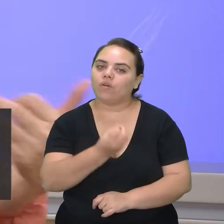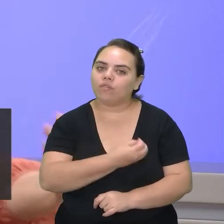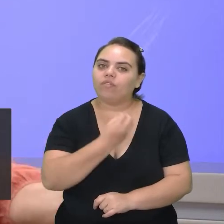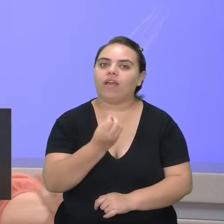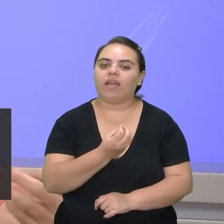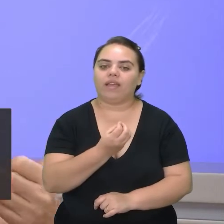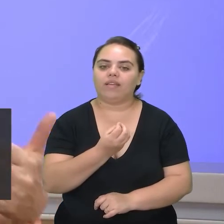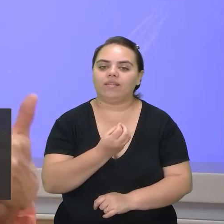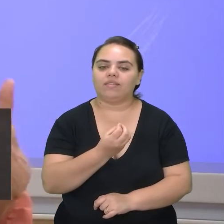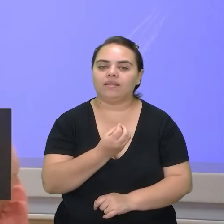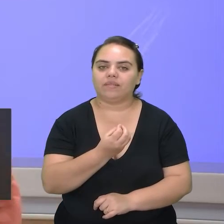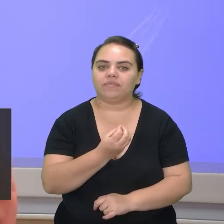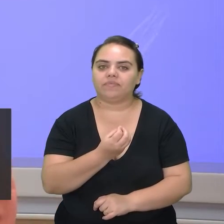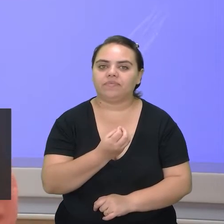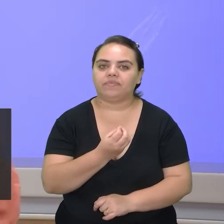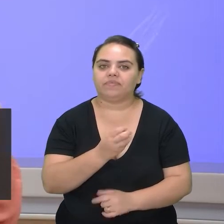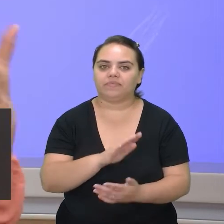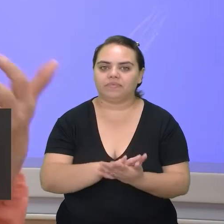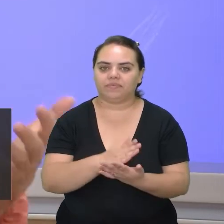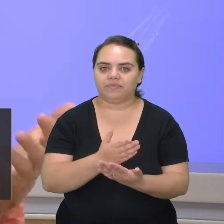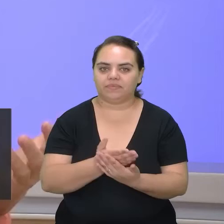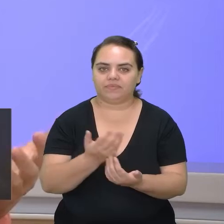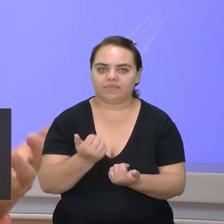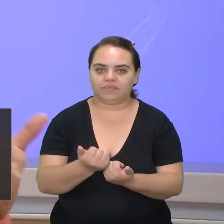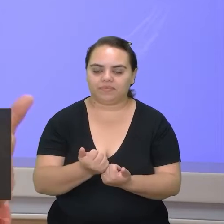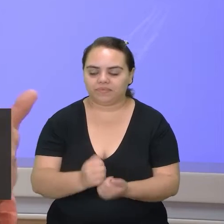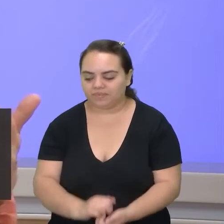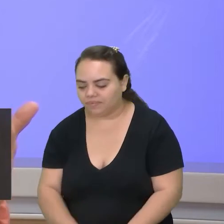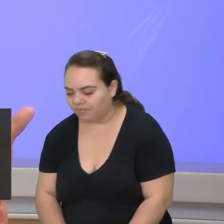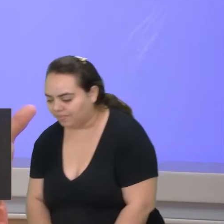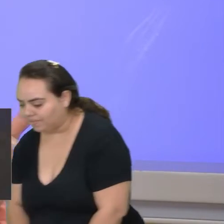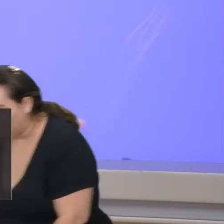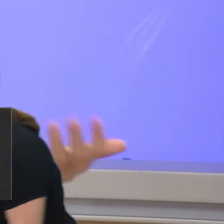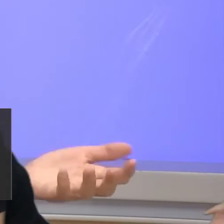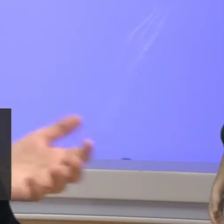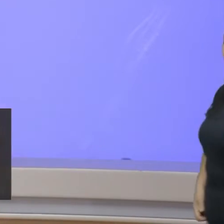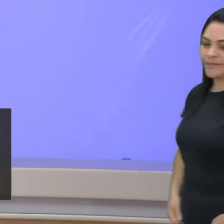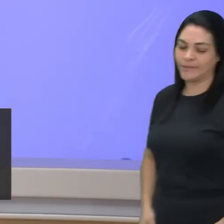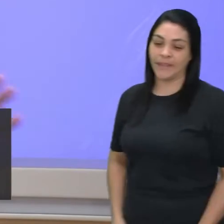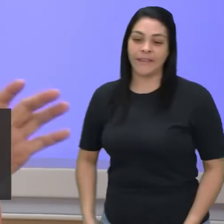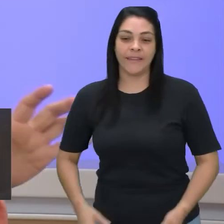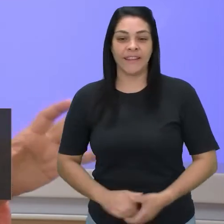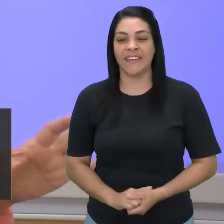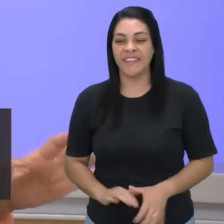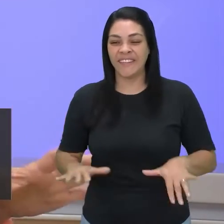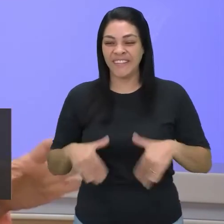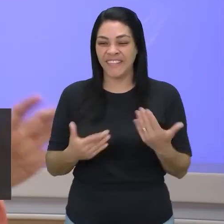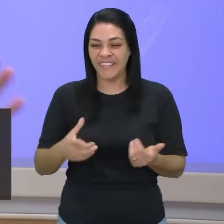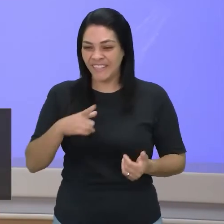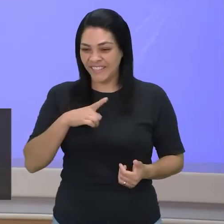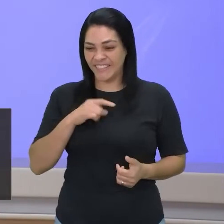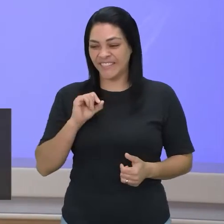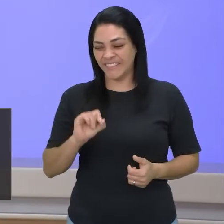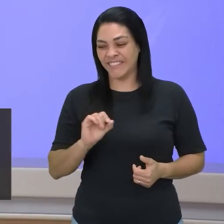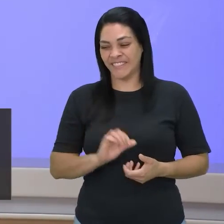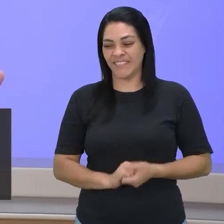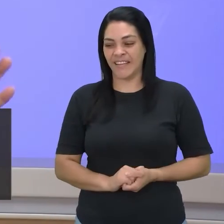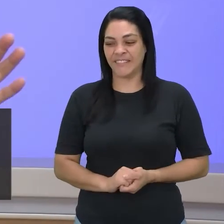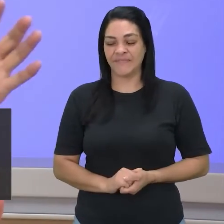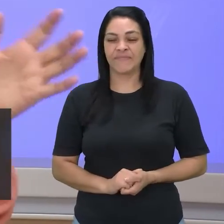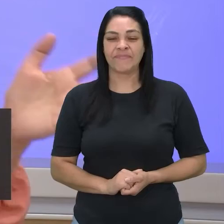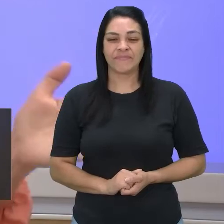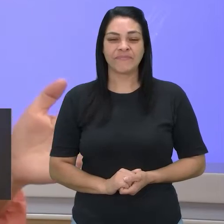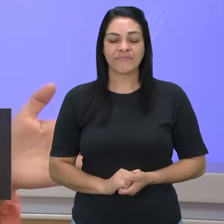a harmonia. Está muito de acordo com o que o Lai Hargis fala sobre isso, que é